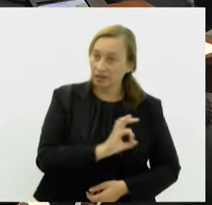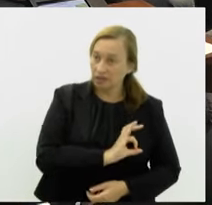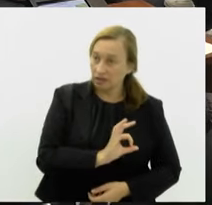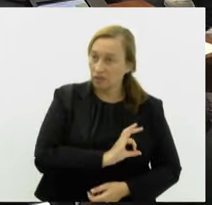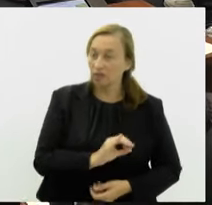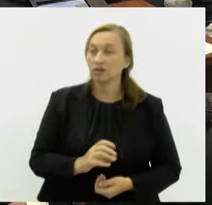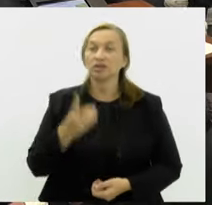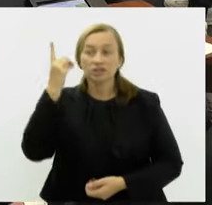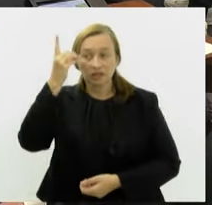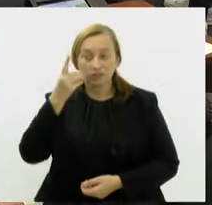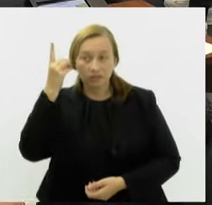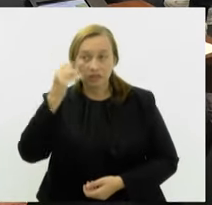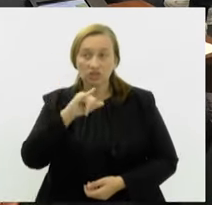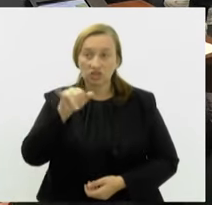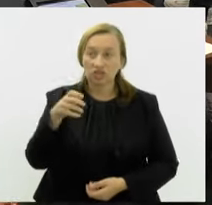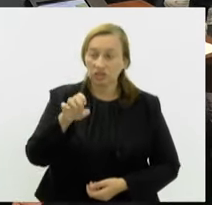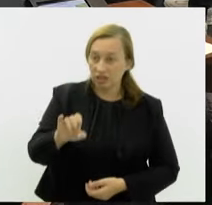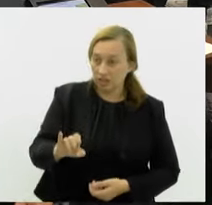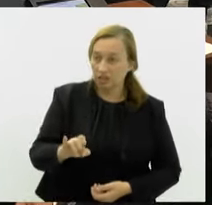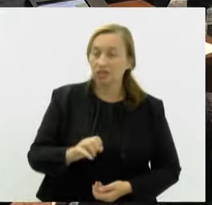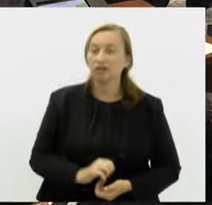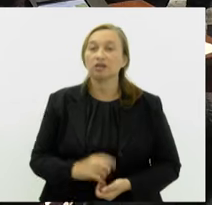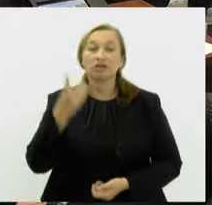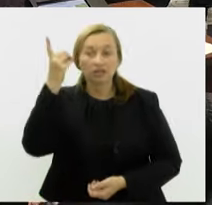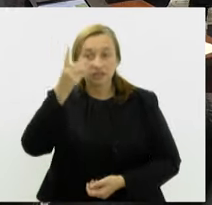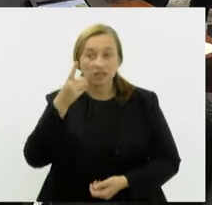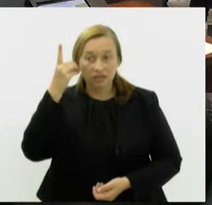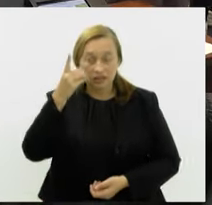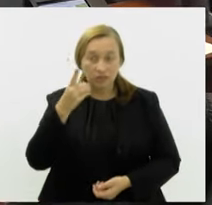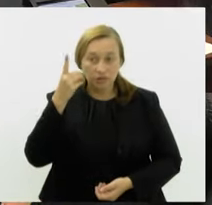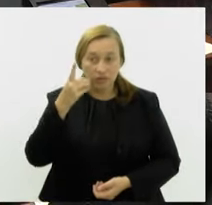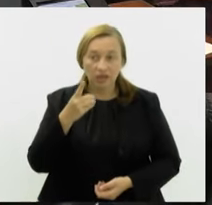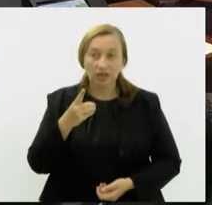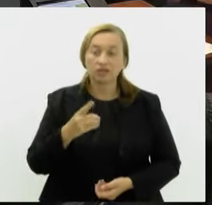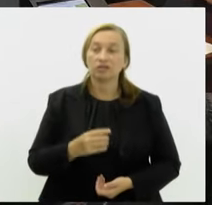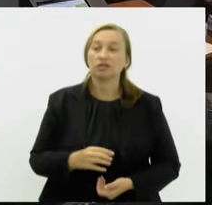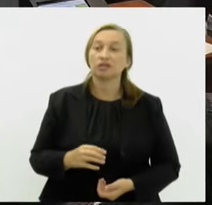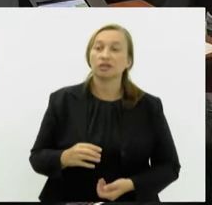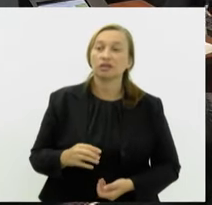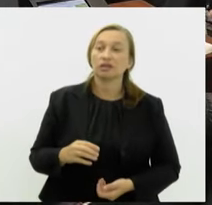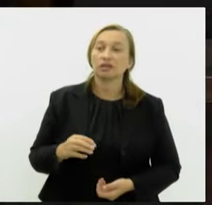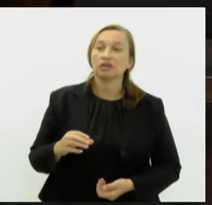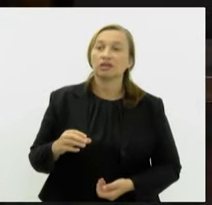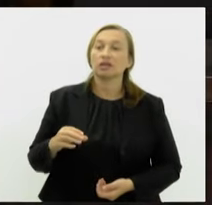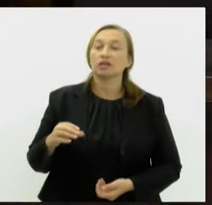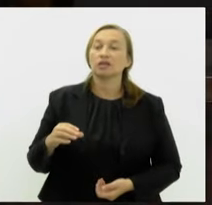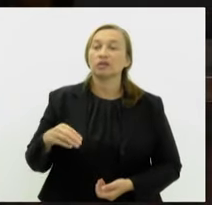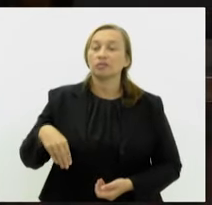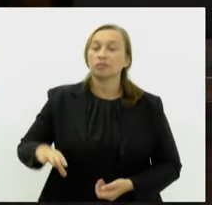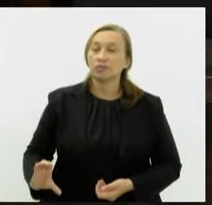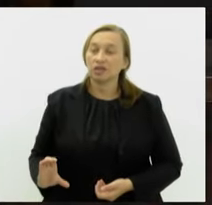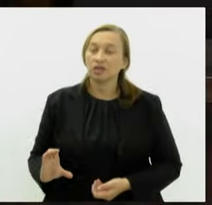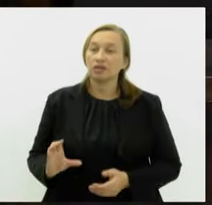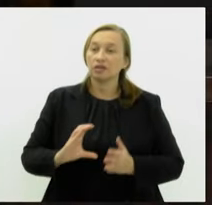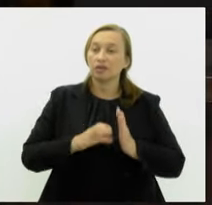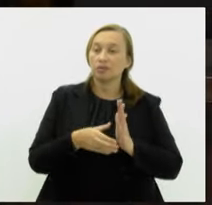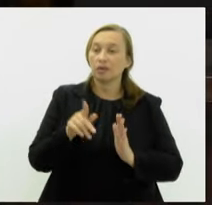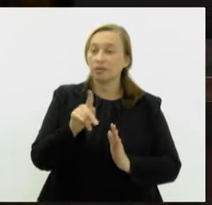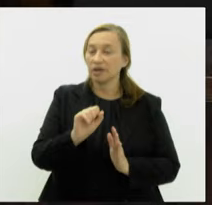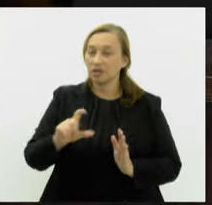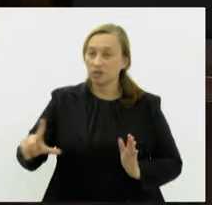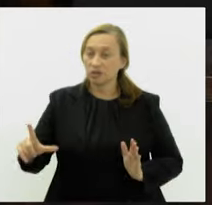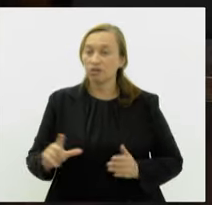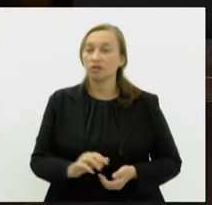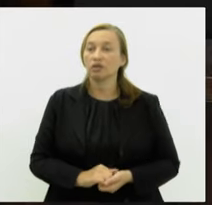vota sim. Deputado Jair, deputado Jari vota sim. Deputado Carlos Mink, bancada do PSOL vota sim